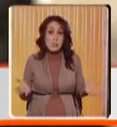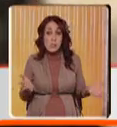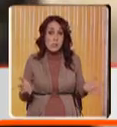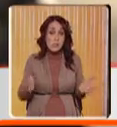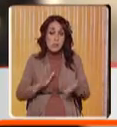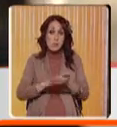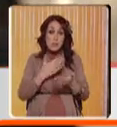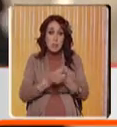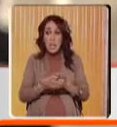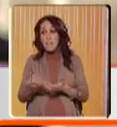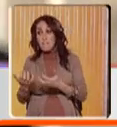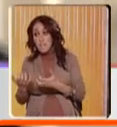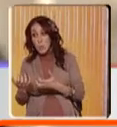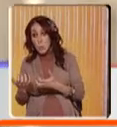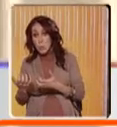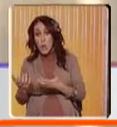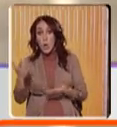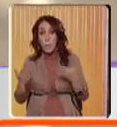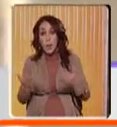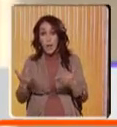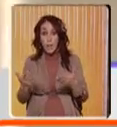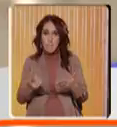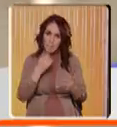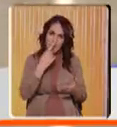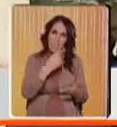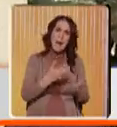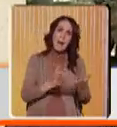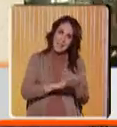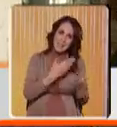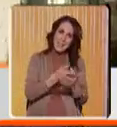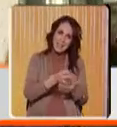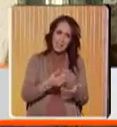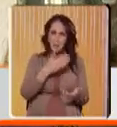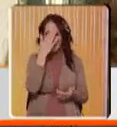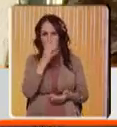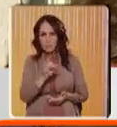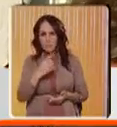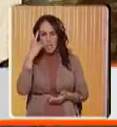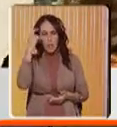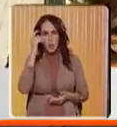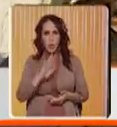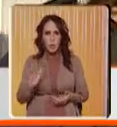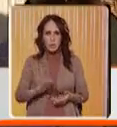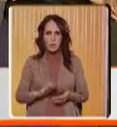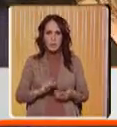do grelhado e do frito, então, o grelhado. Eu penso que não, eu adoro